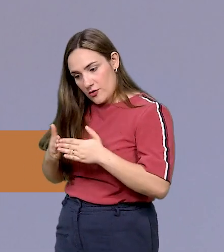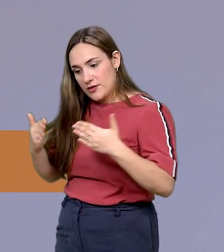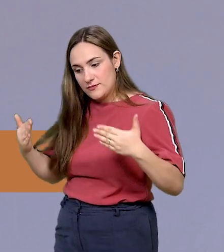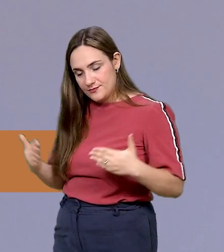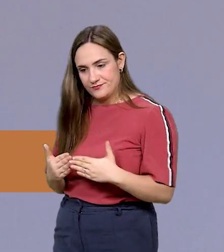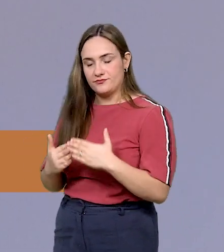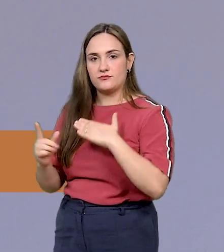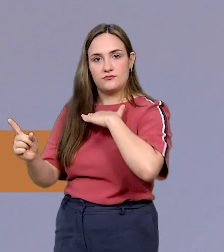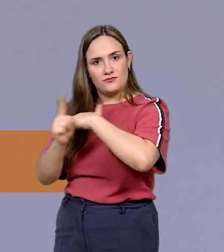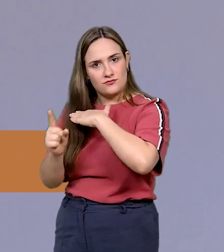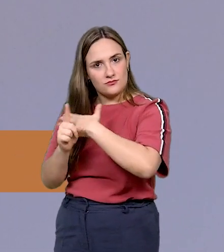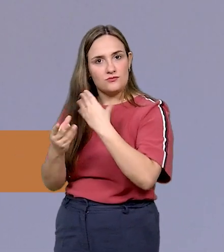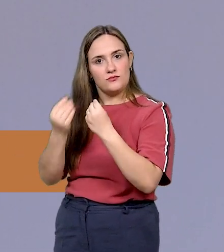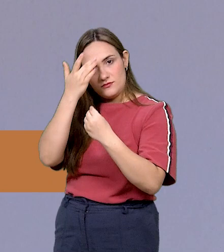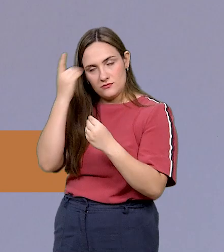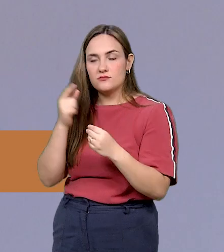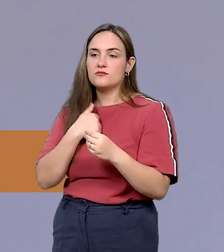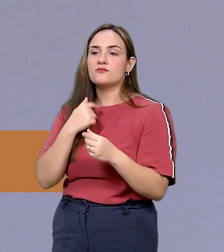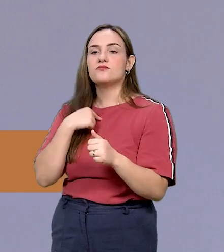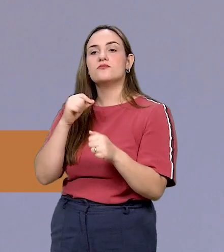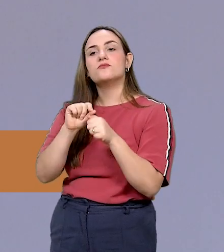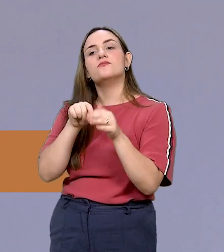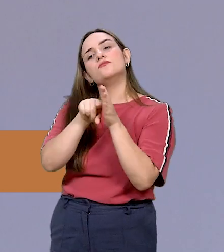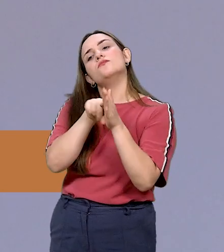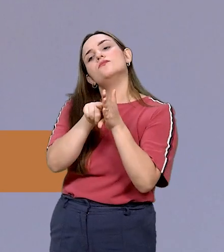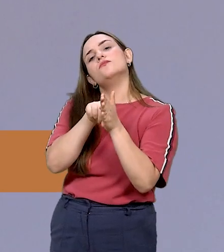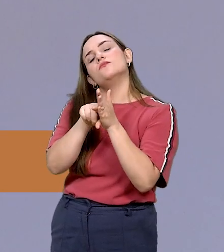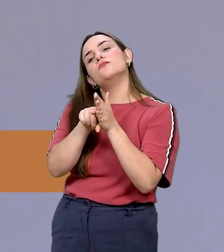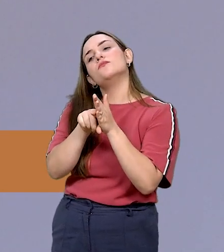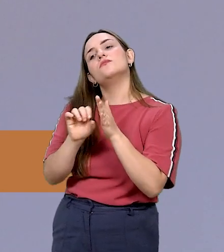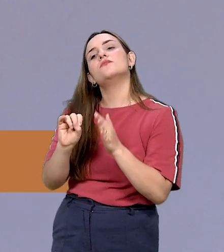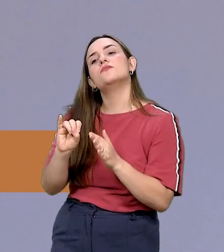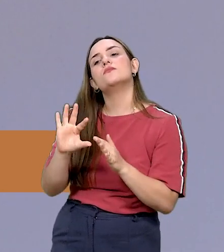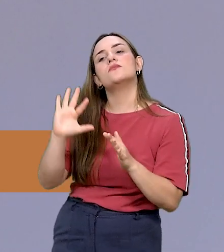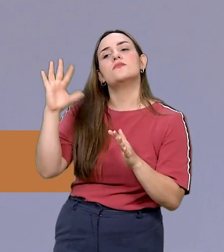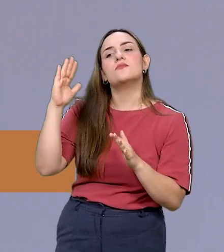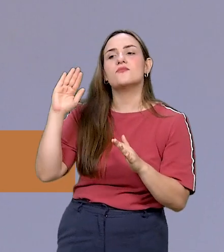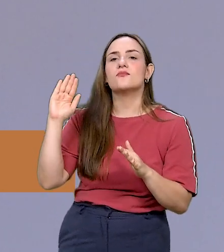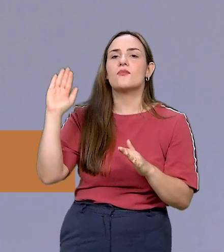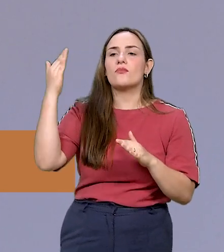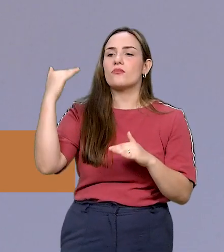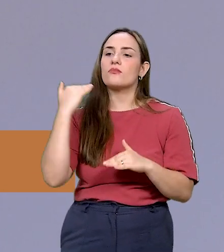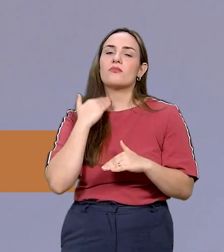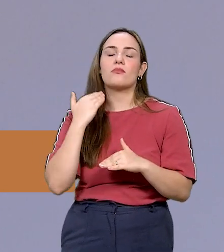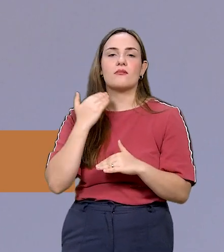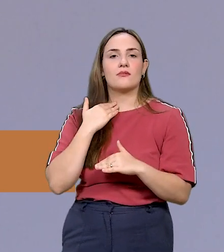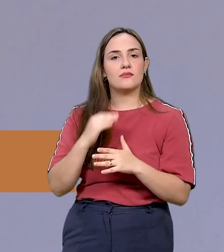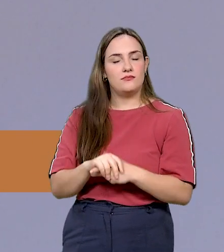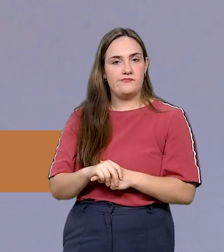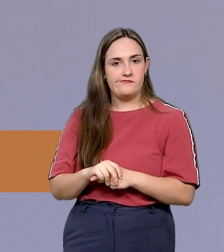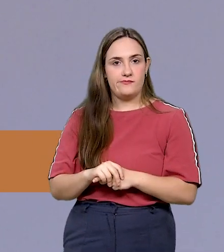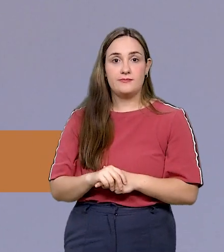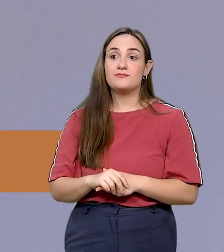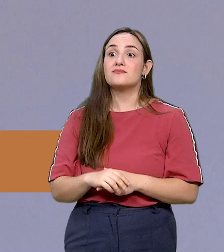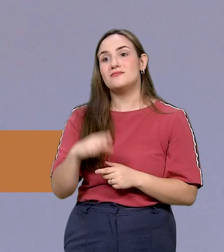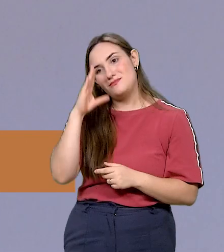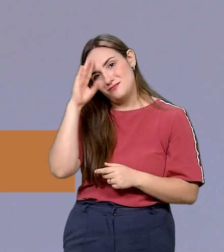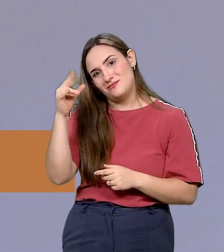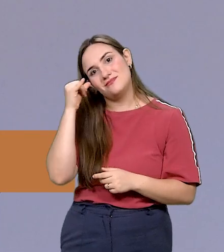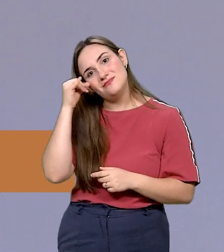nesse mutirão. Então, nós fizemos uma triagem, identificamos aqueles casos que envolviam fraudes, para tratar, inclusive, da